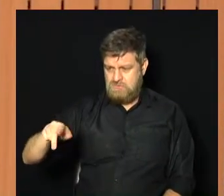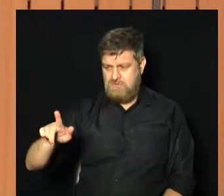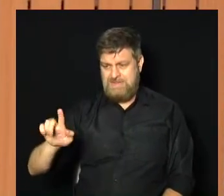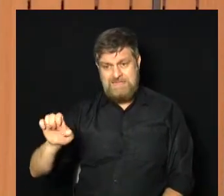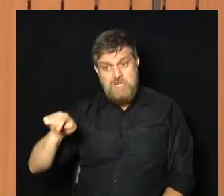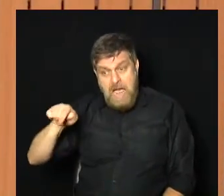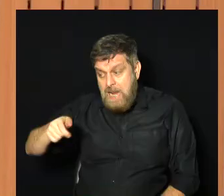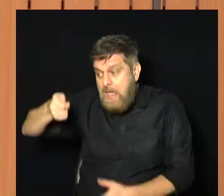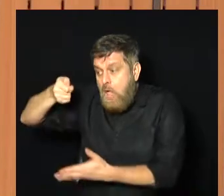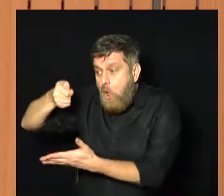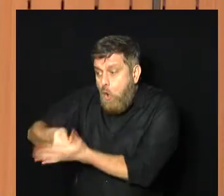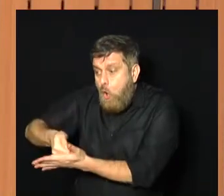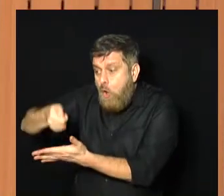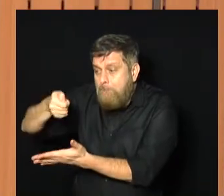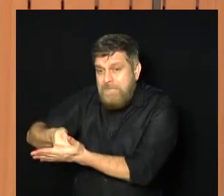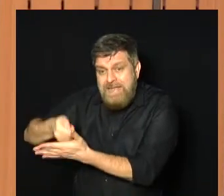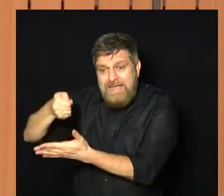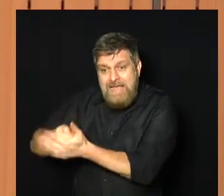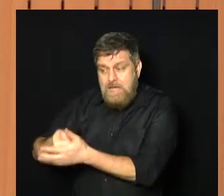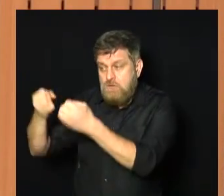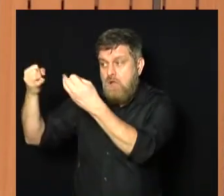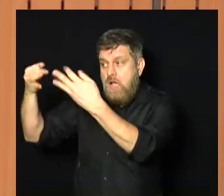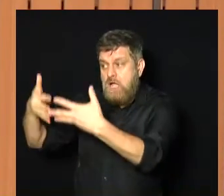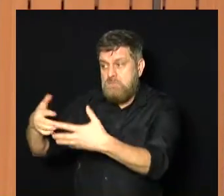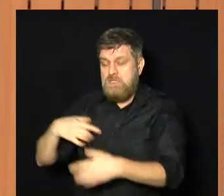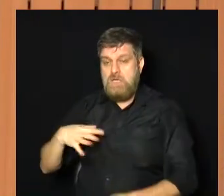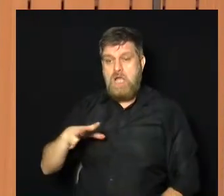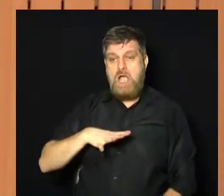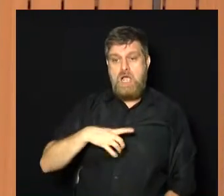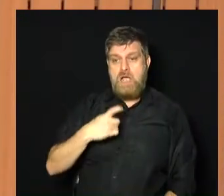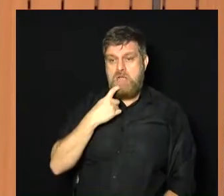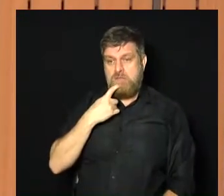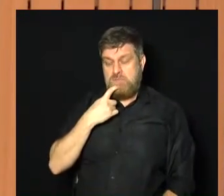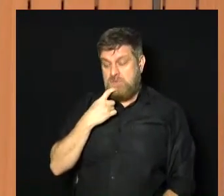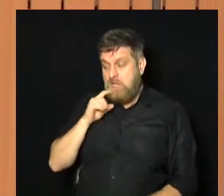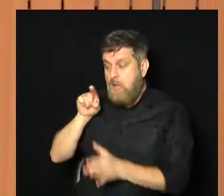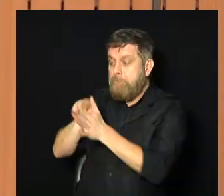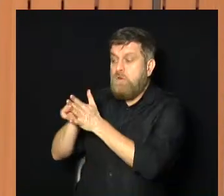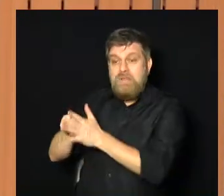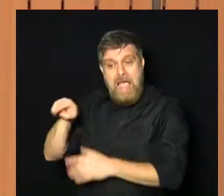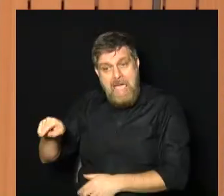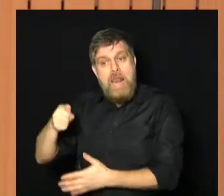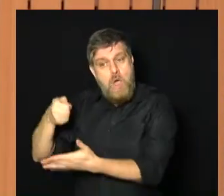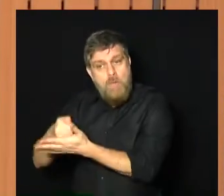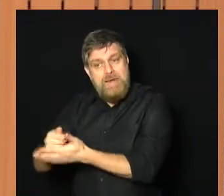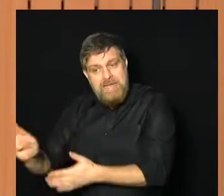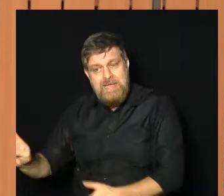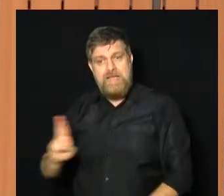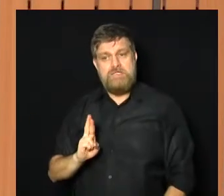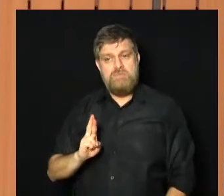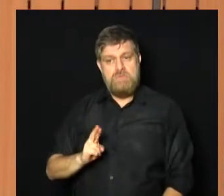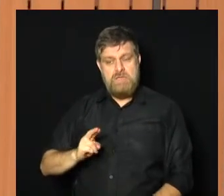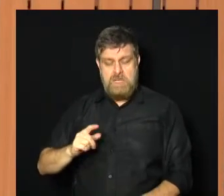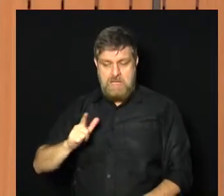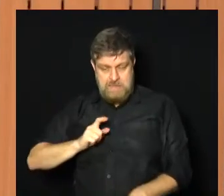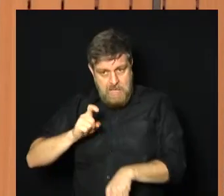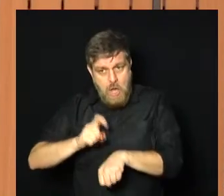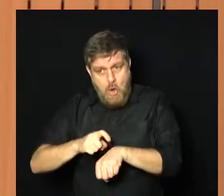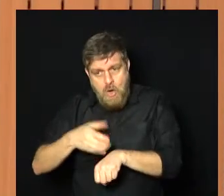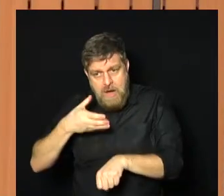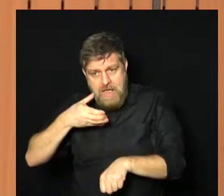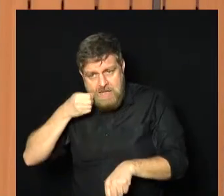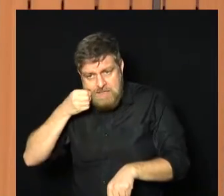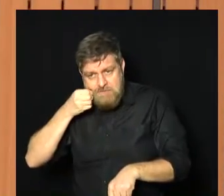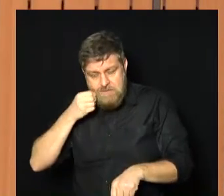de prestar esclarecimentos à sociedade campineira e a essa casa, em momentos oportunos, em momentos